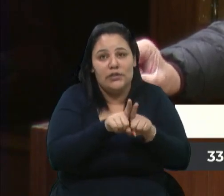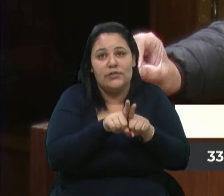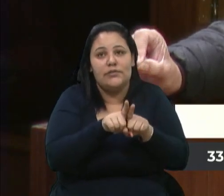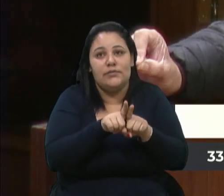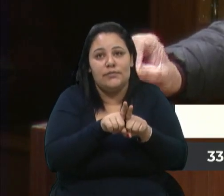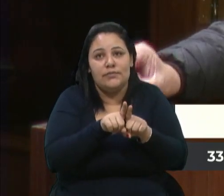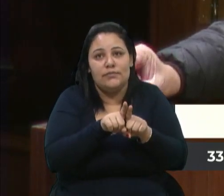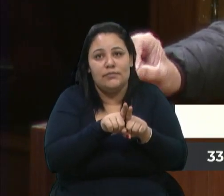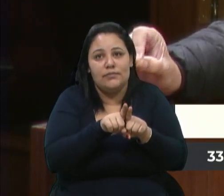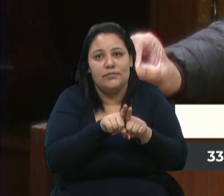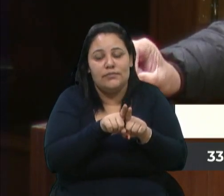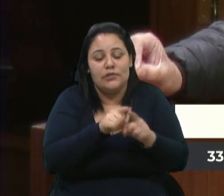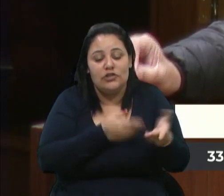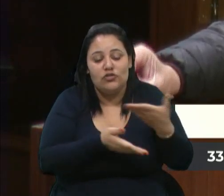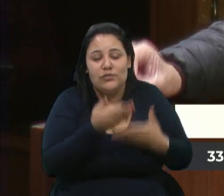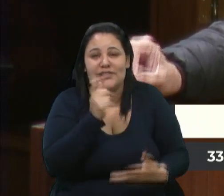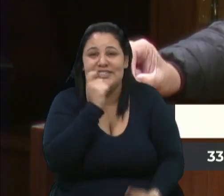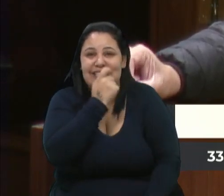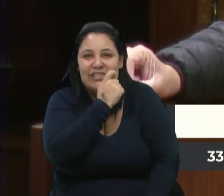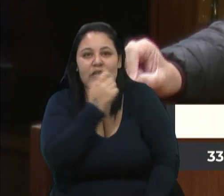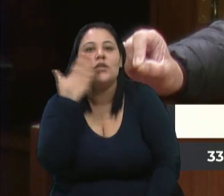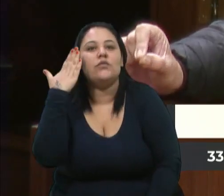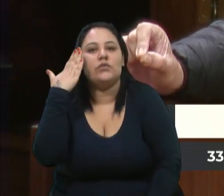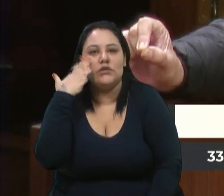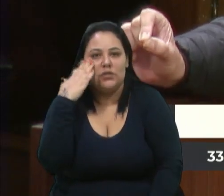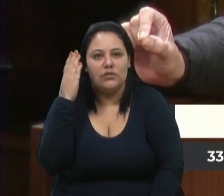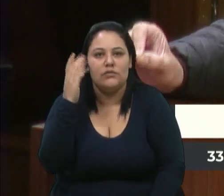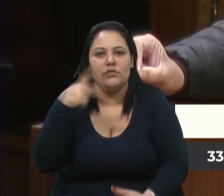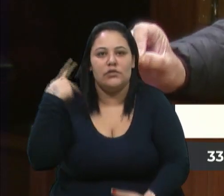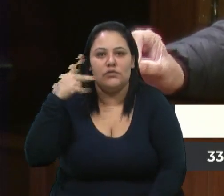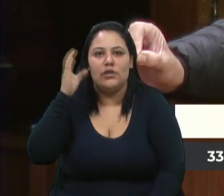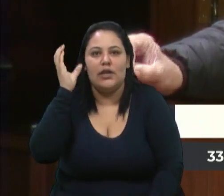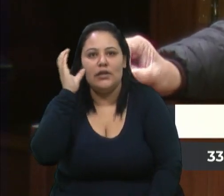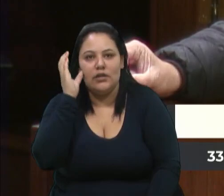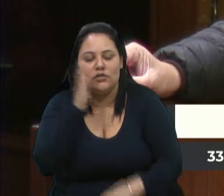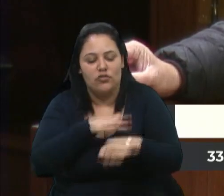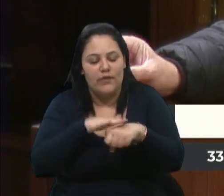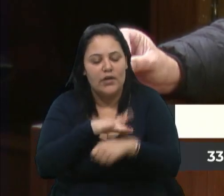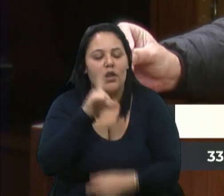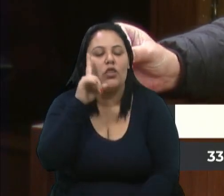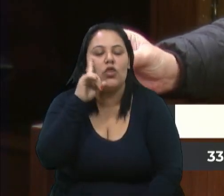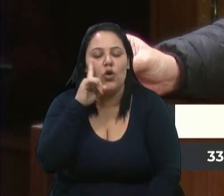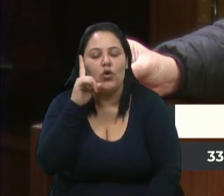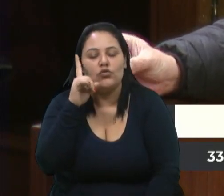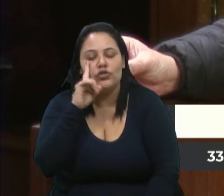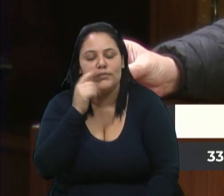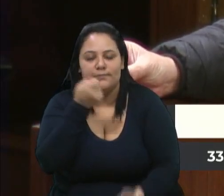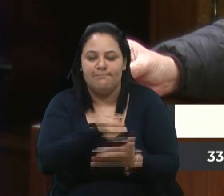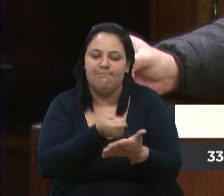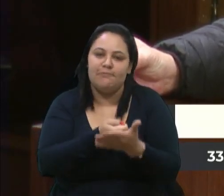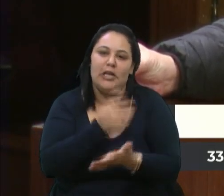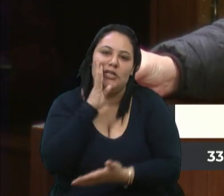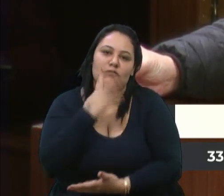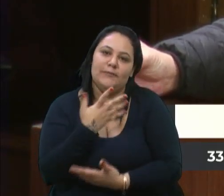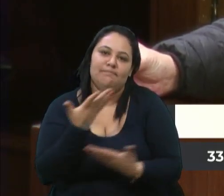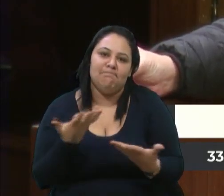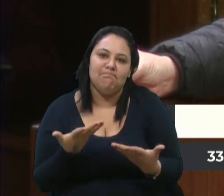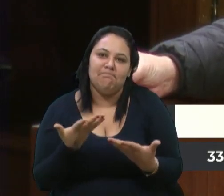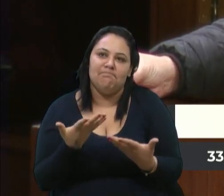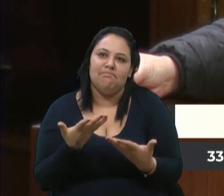Cadori está empenhadíssimo nisso. A gente conversa diariamente. Nós não podemos ter um